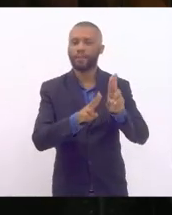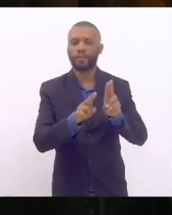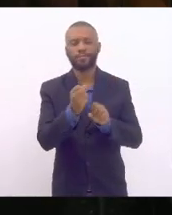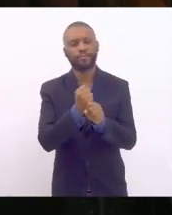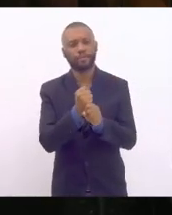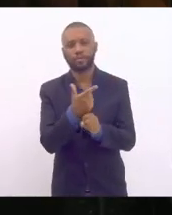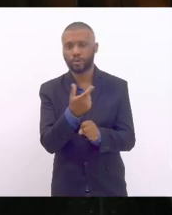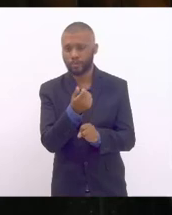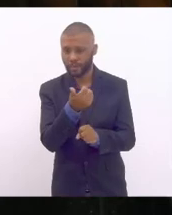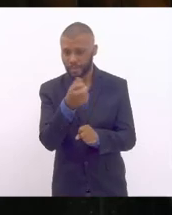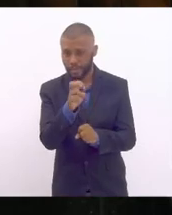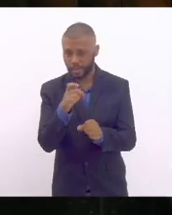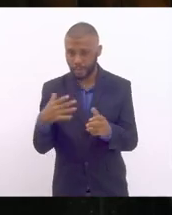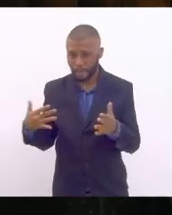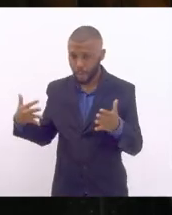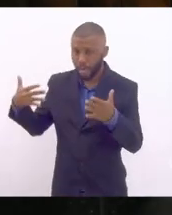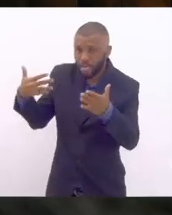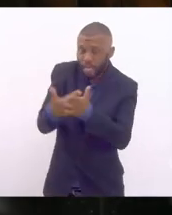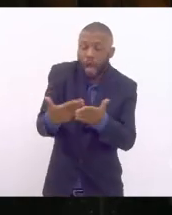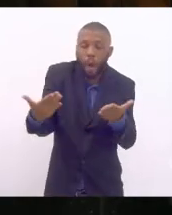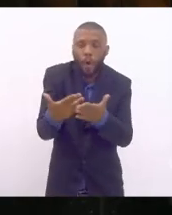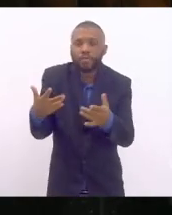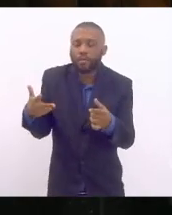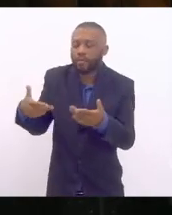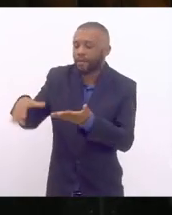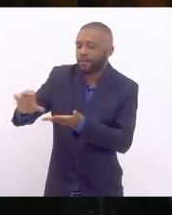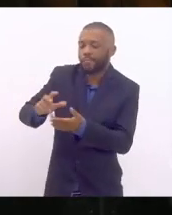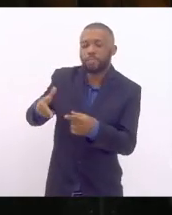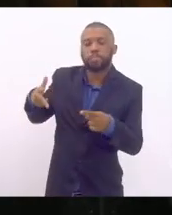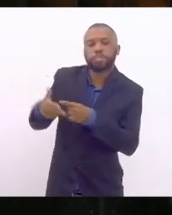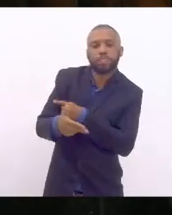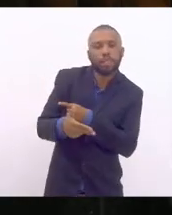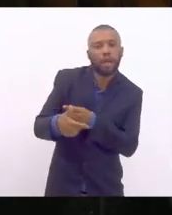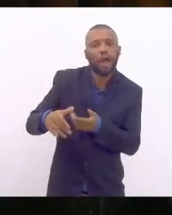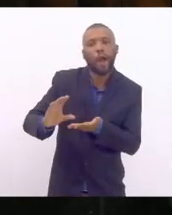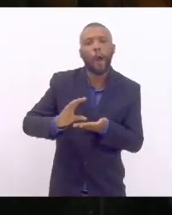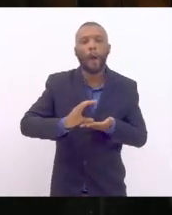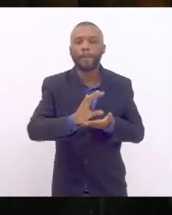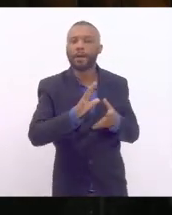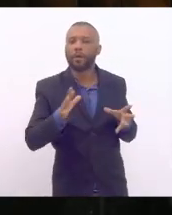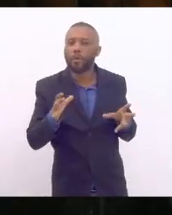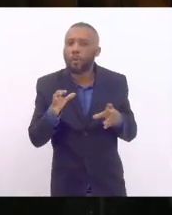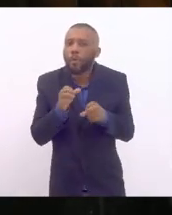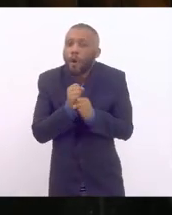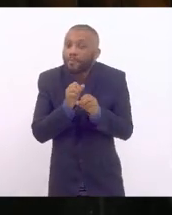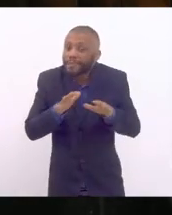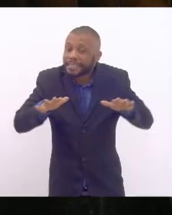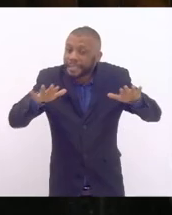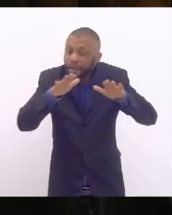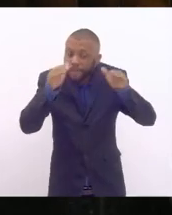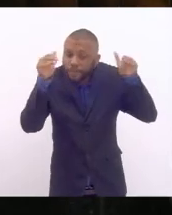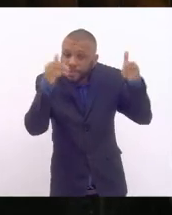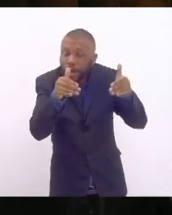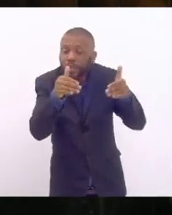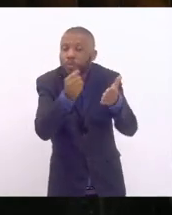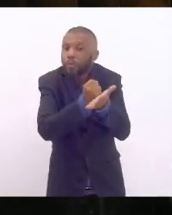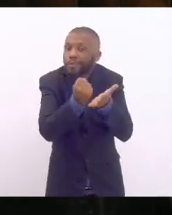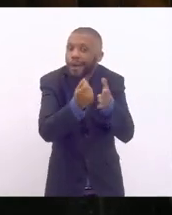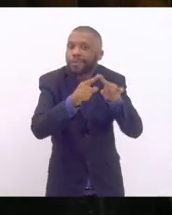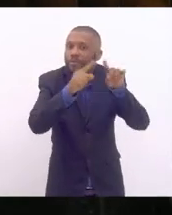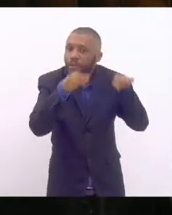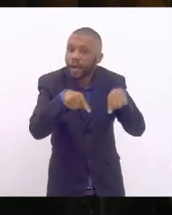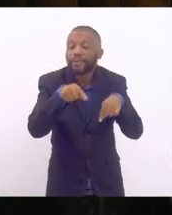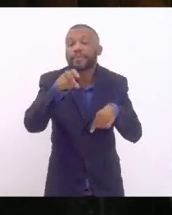2015 para cá teve um corte do orçamento discricionário que a todo o orçamento menos a parte pessoal de 52